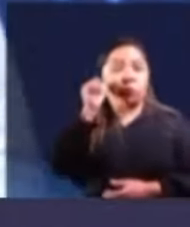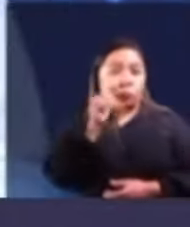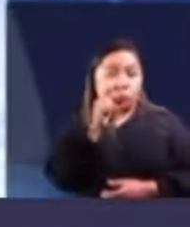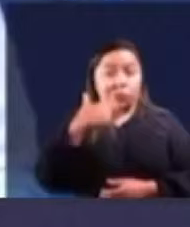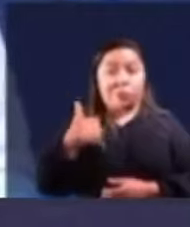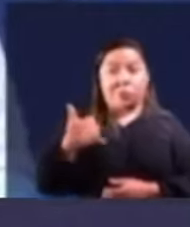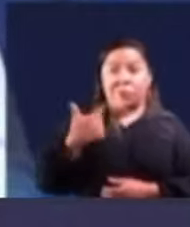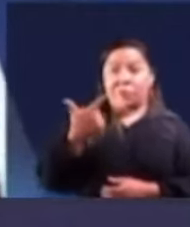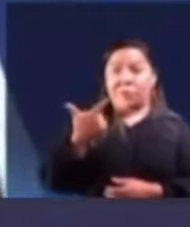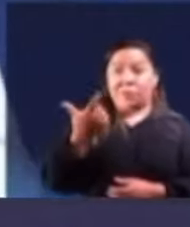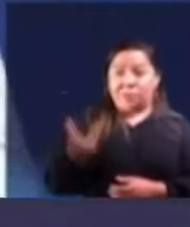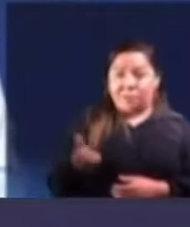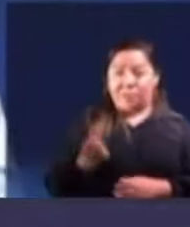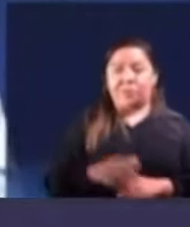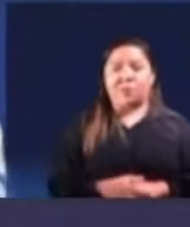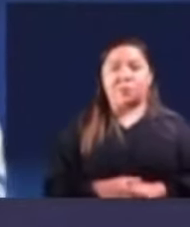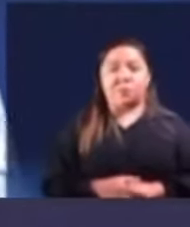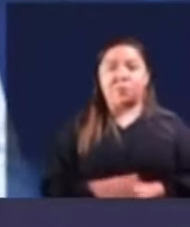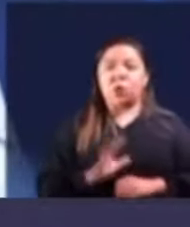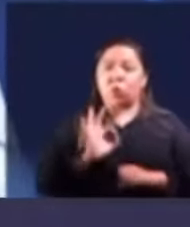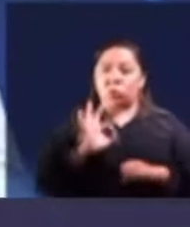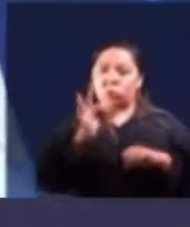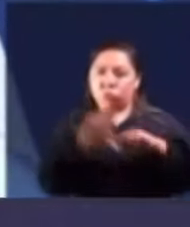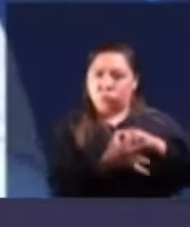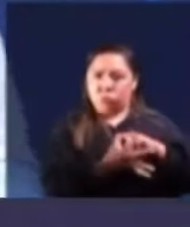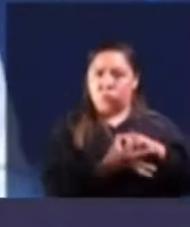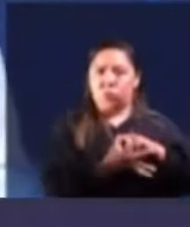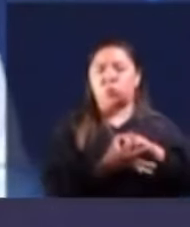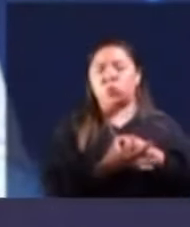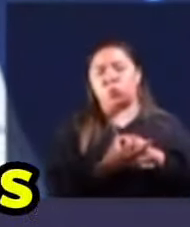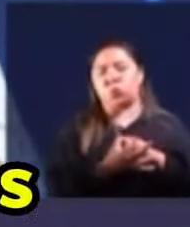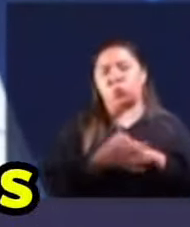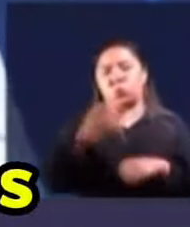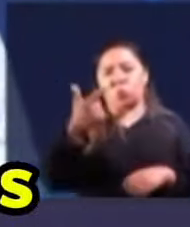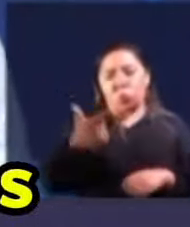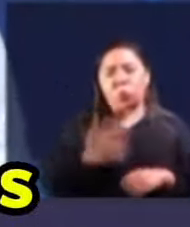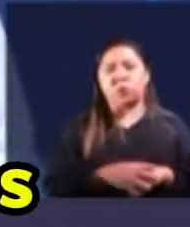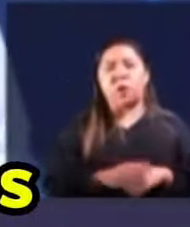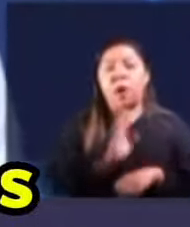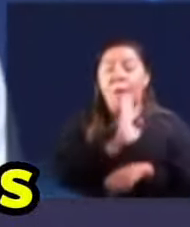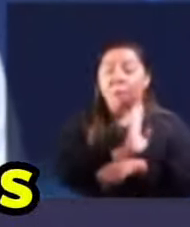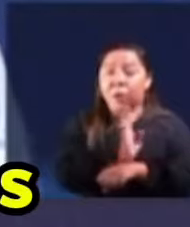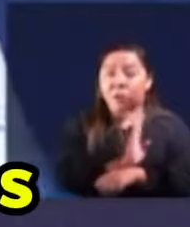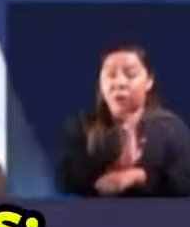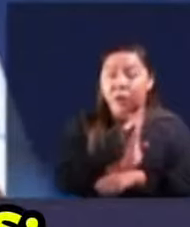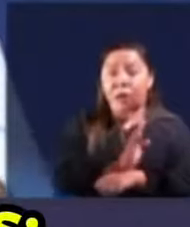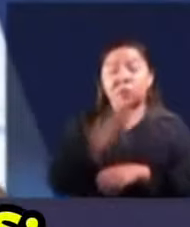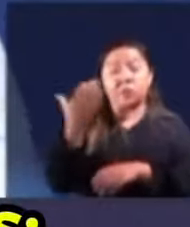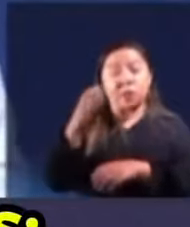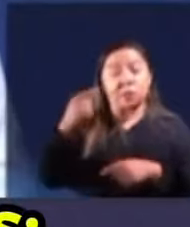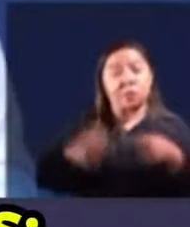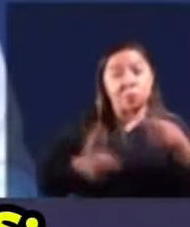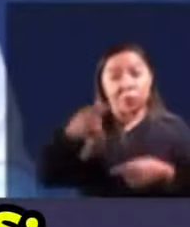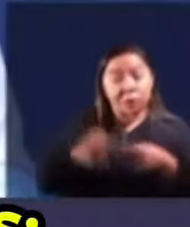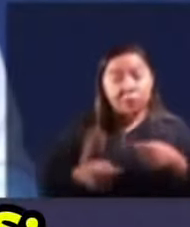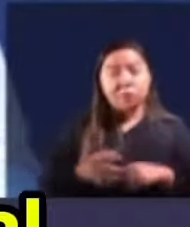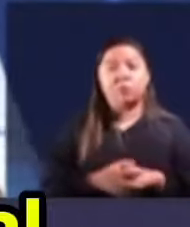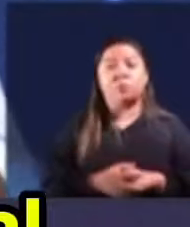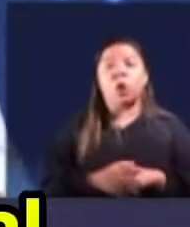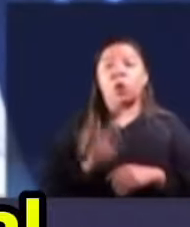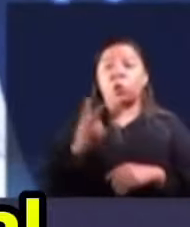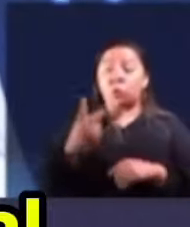anos de idade tenho duas graduações bacharel em Ciência Política bacharel em relações internacionais duas pós-graduações